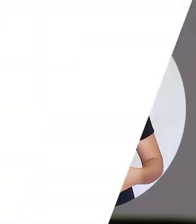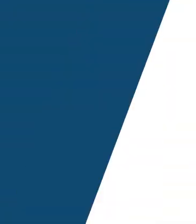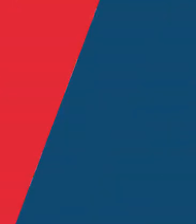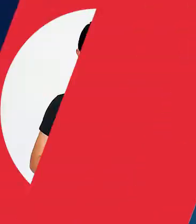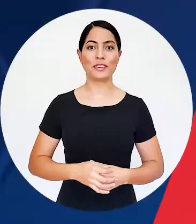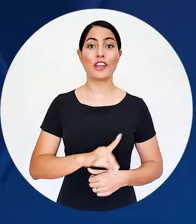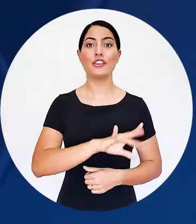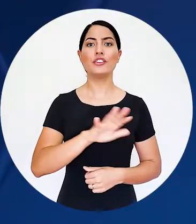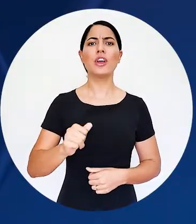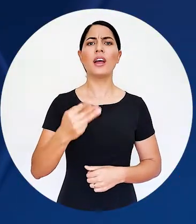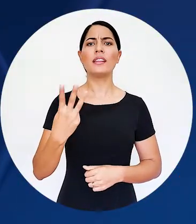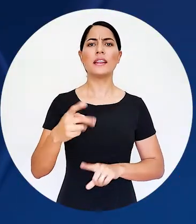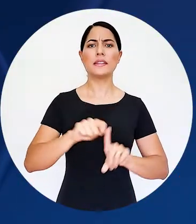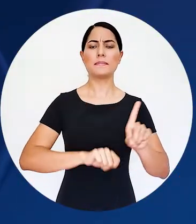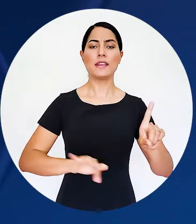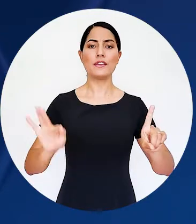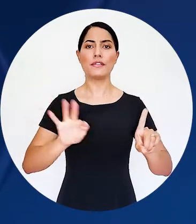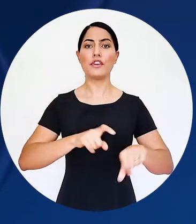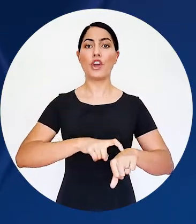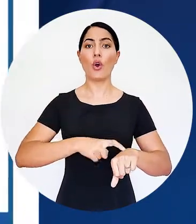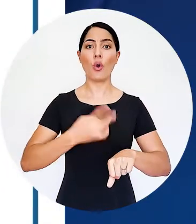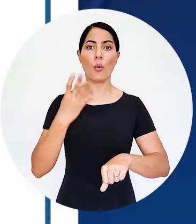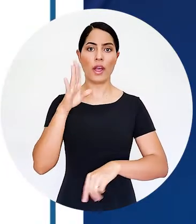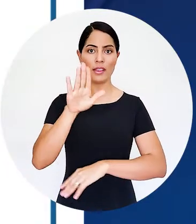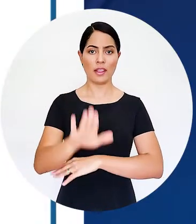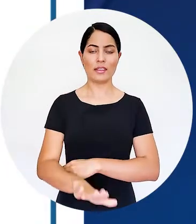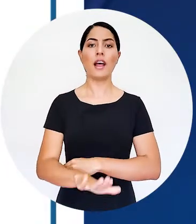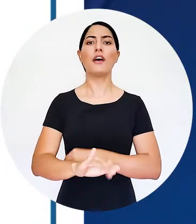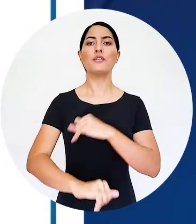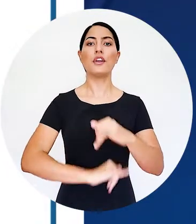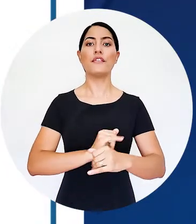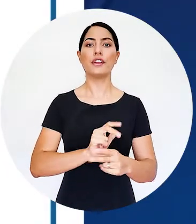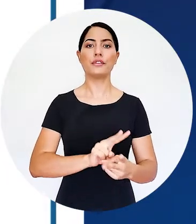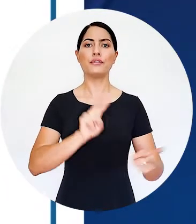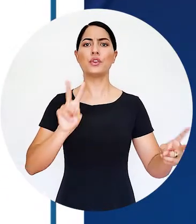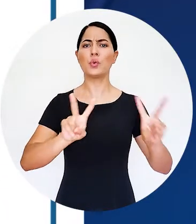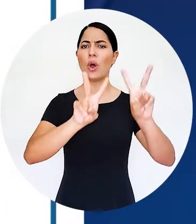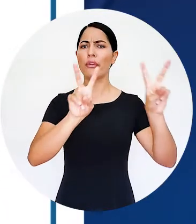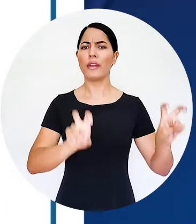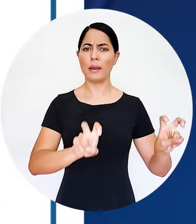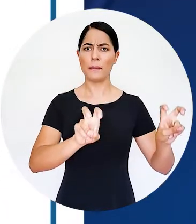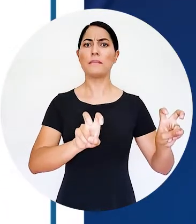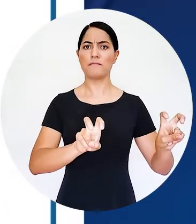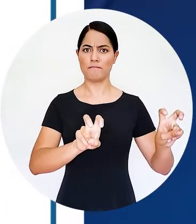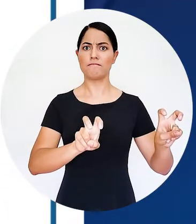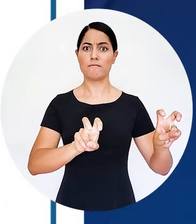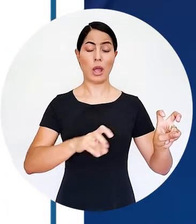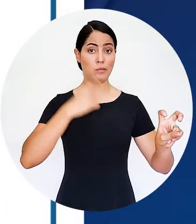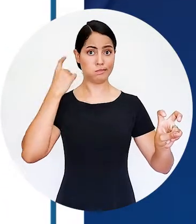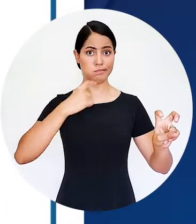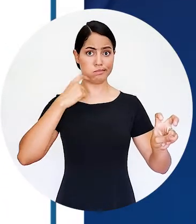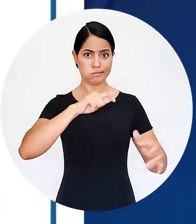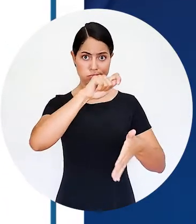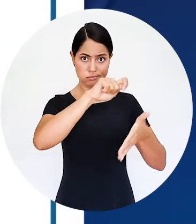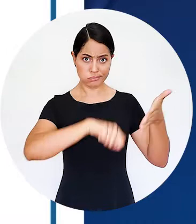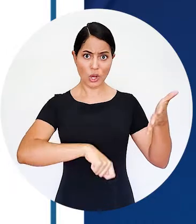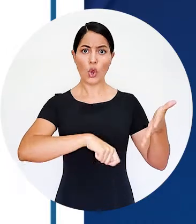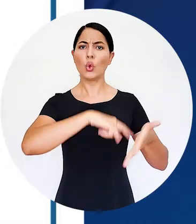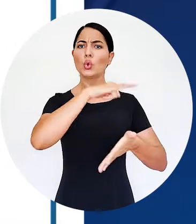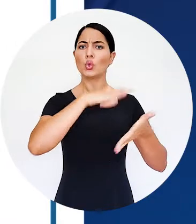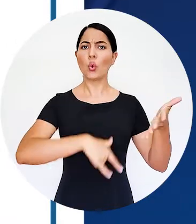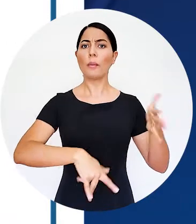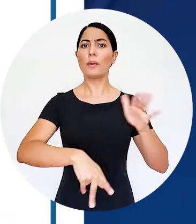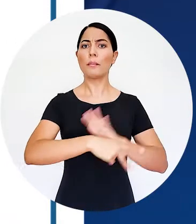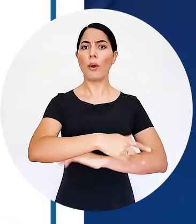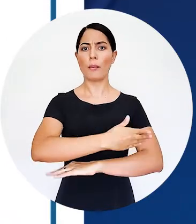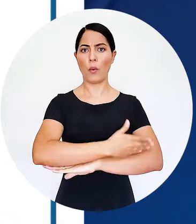da área no dia três de fevereiro em quatro horas da tarde vai acontecer o evento virtual a obrigatoriedade